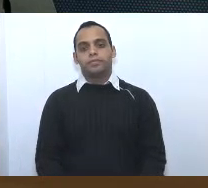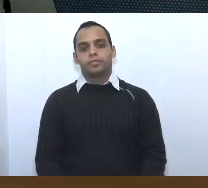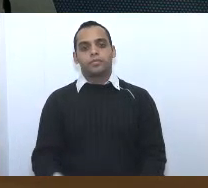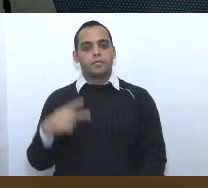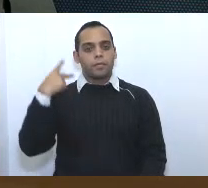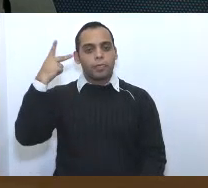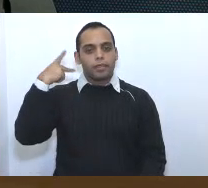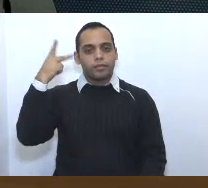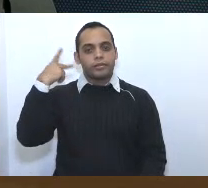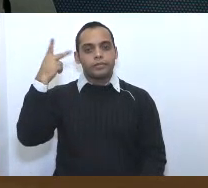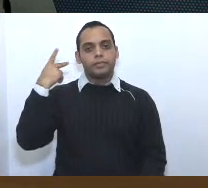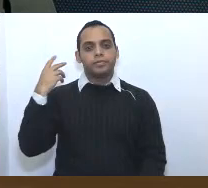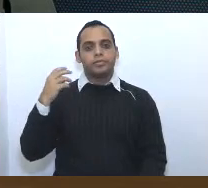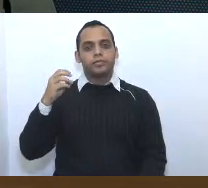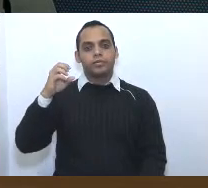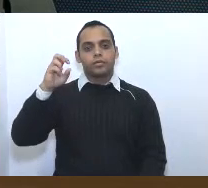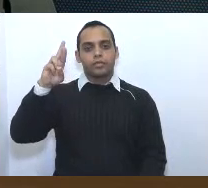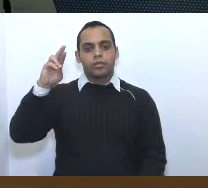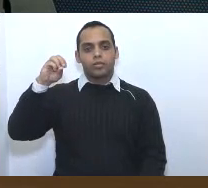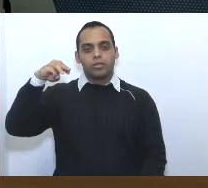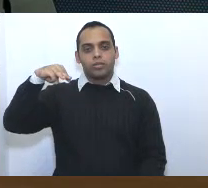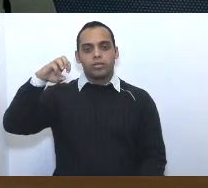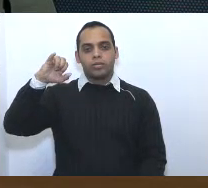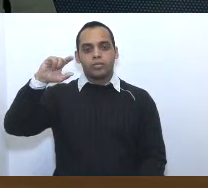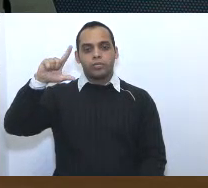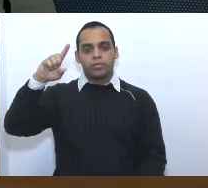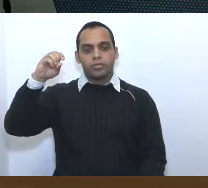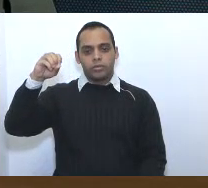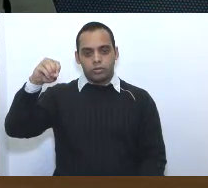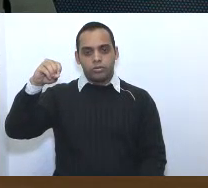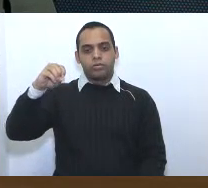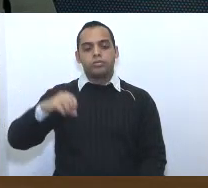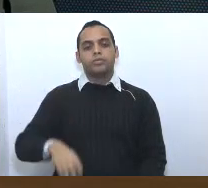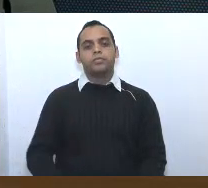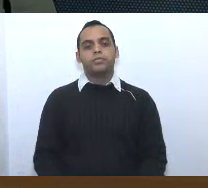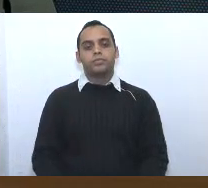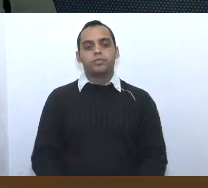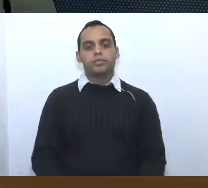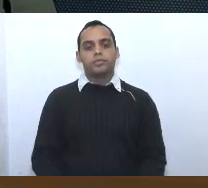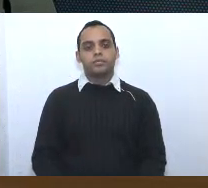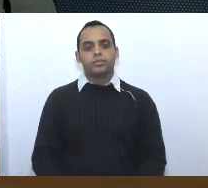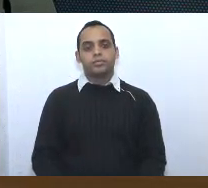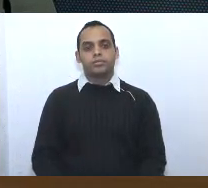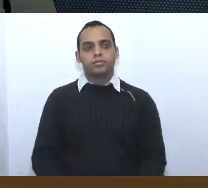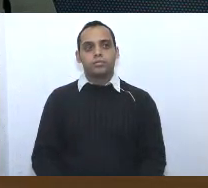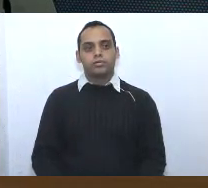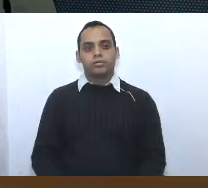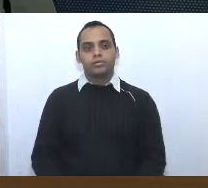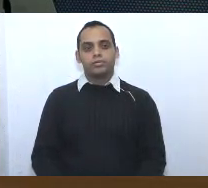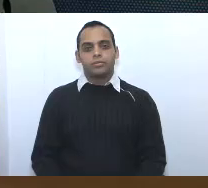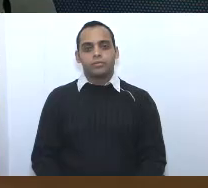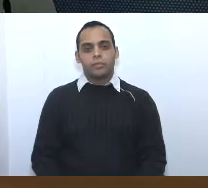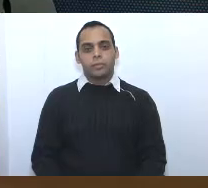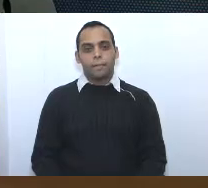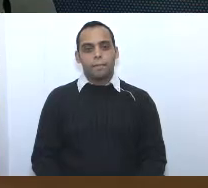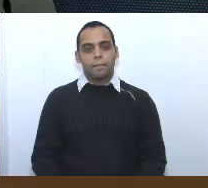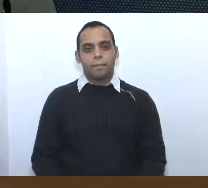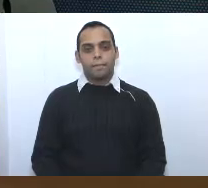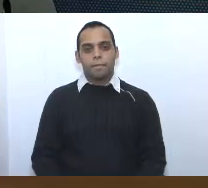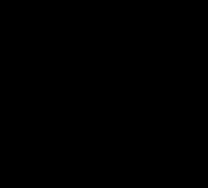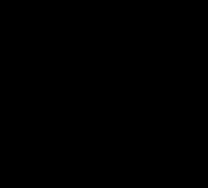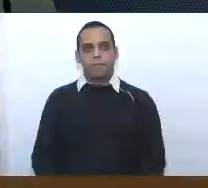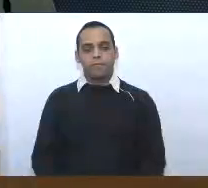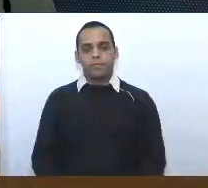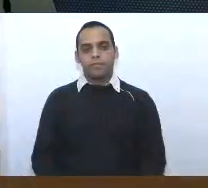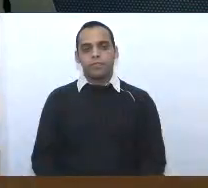Vereador Romildo. Vereador Romildo. Opa, vereador Romildo. É?